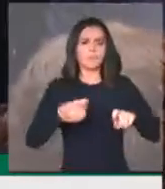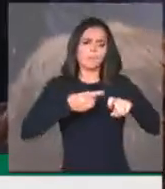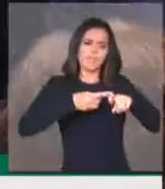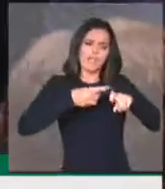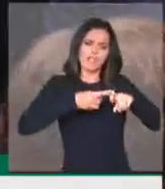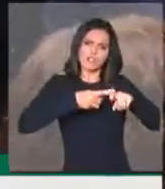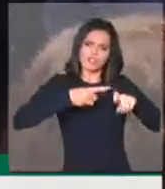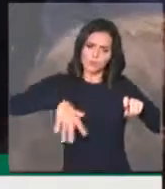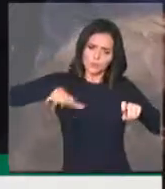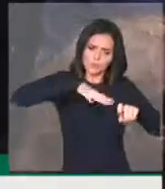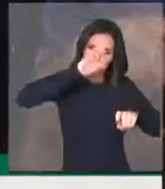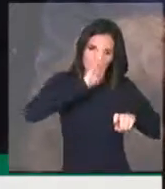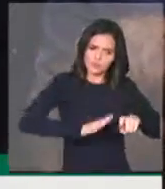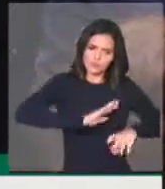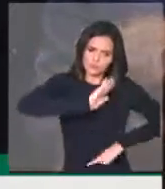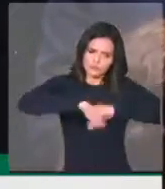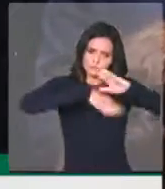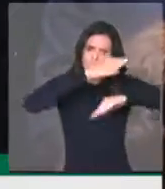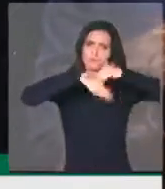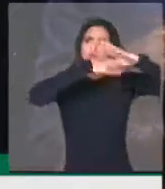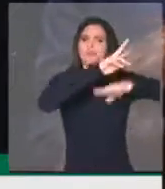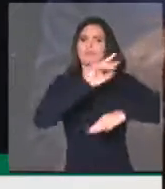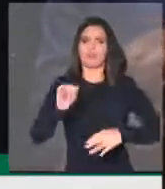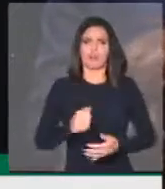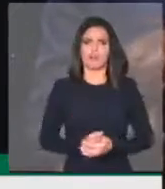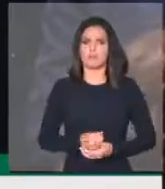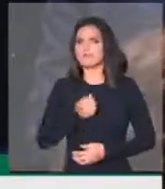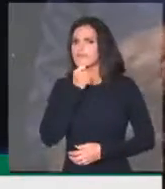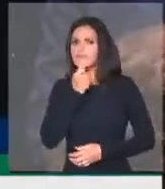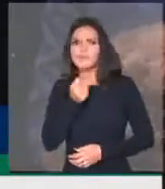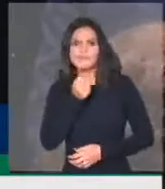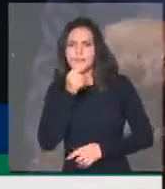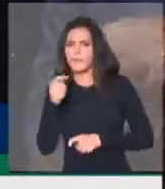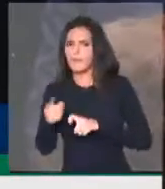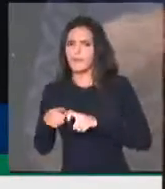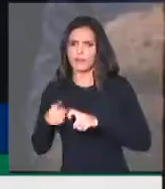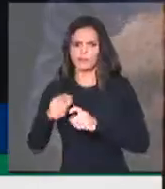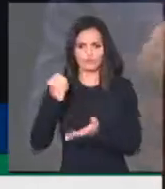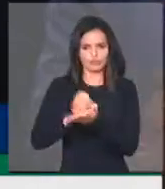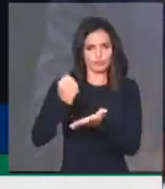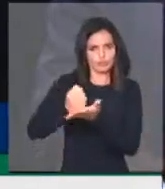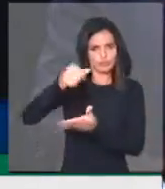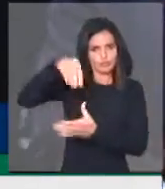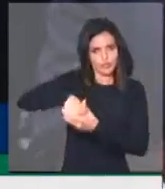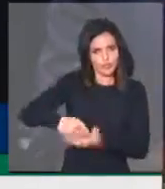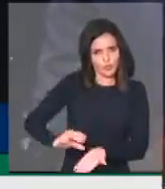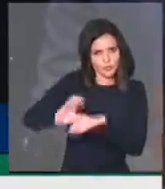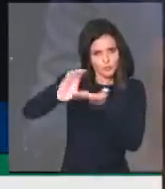nosso país vai avançar sem médicos no nosso país, sem registro no Conselho Federal de Medicina. E quero pedir